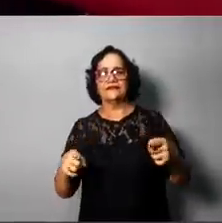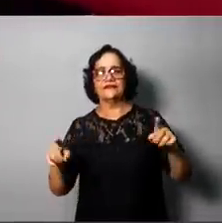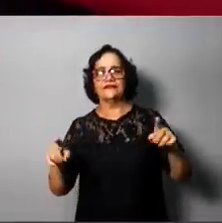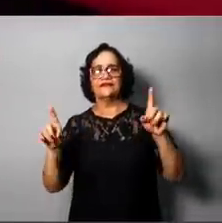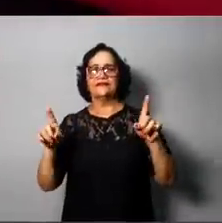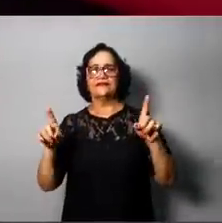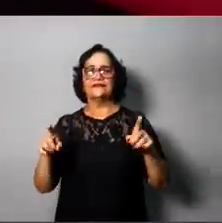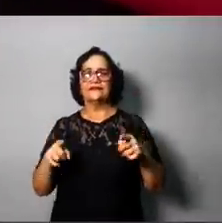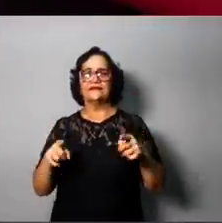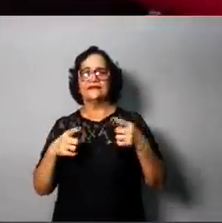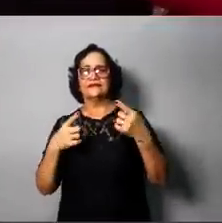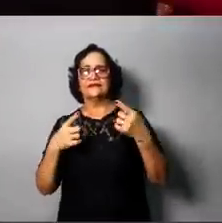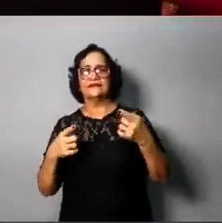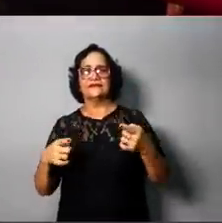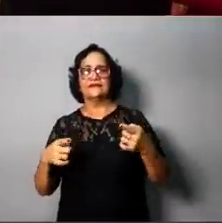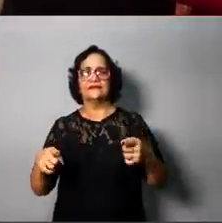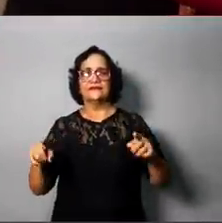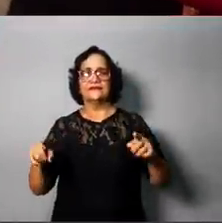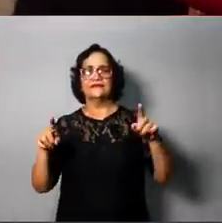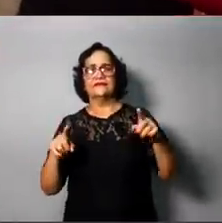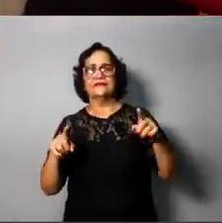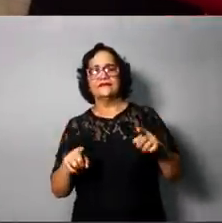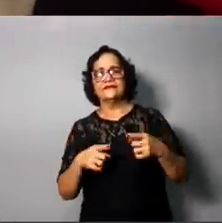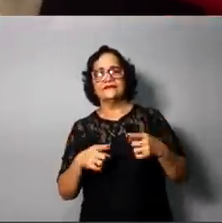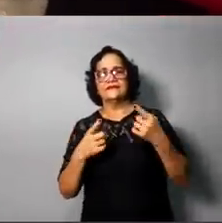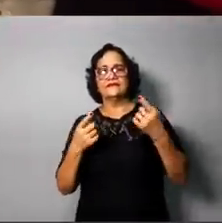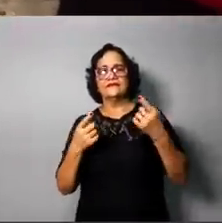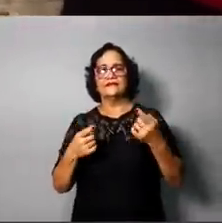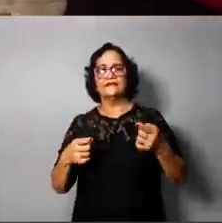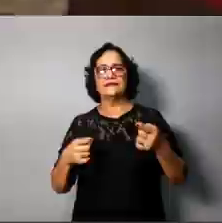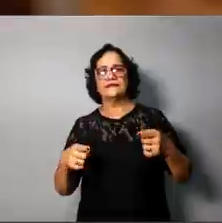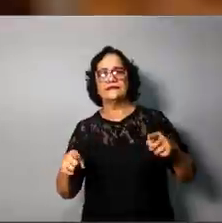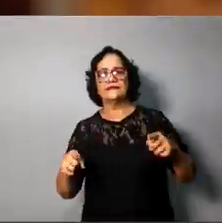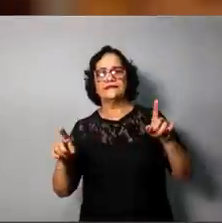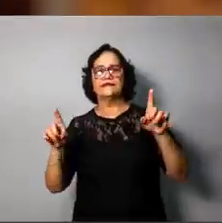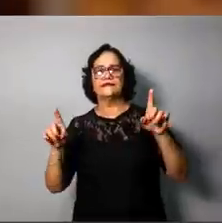Senhor, que te deixaste